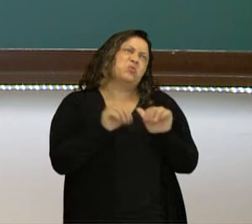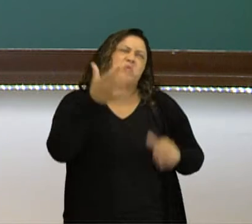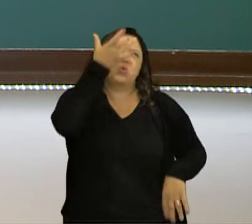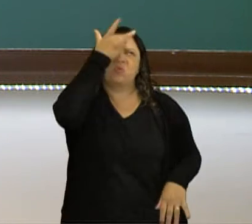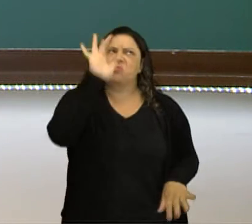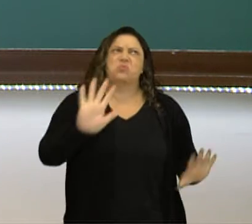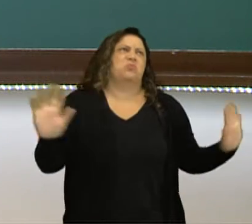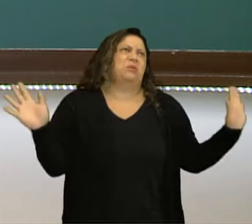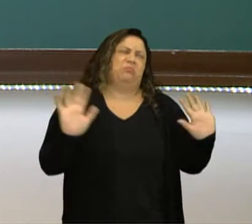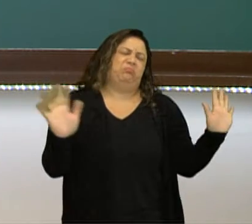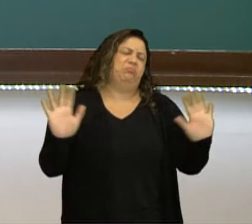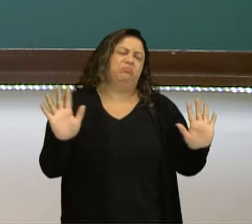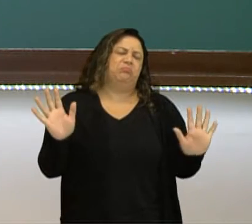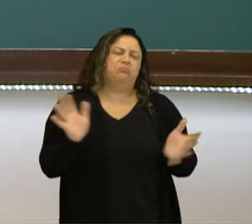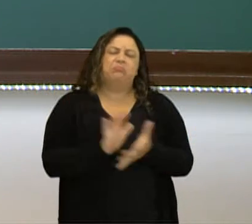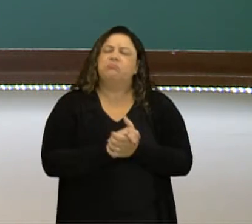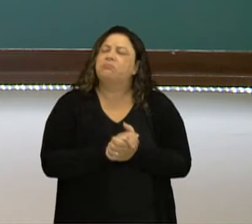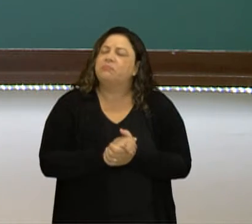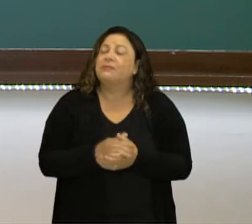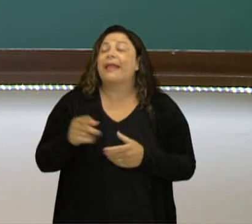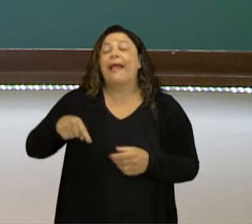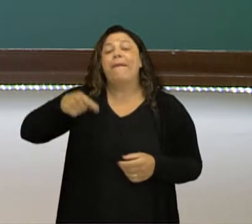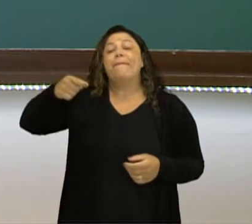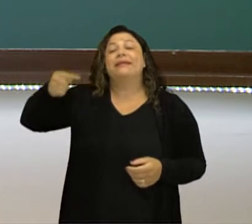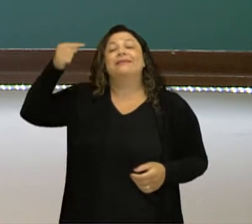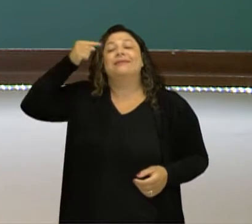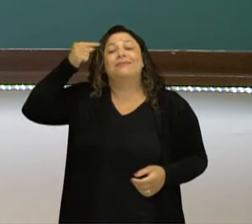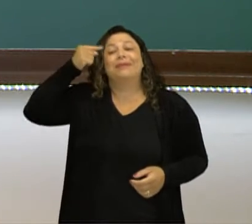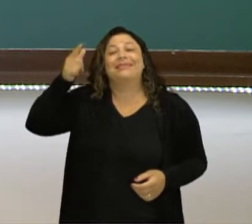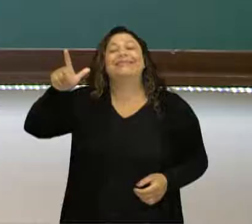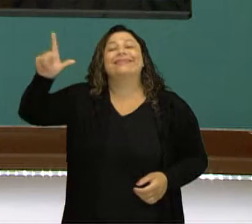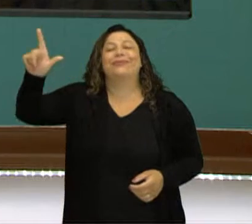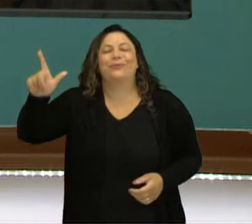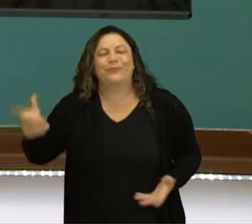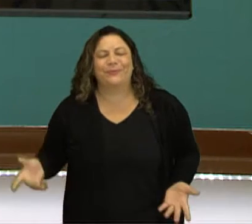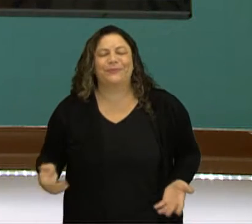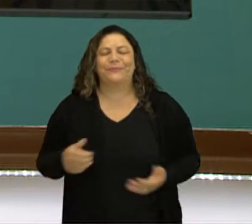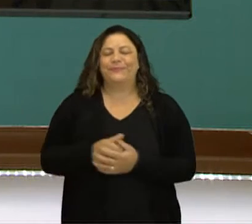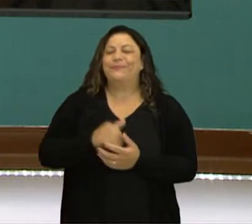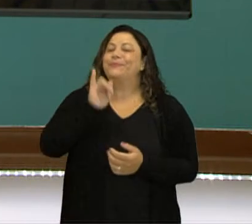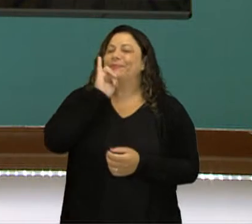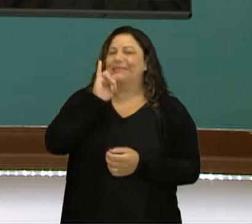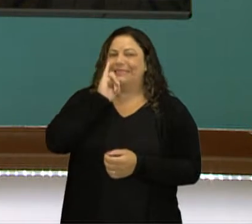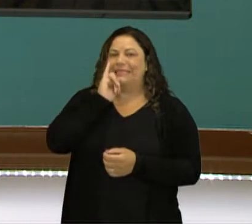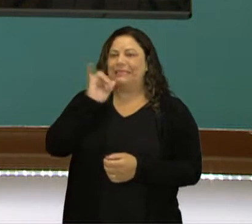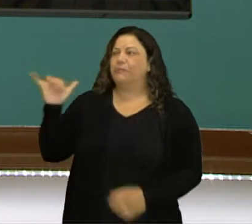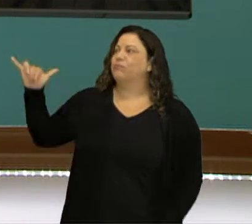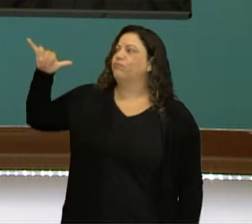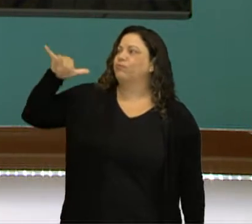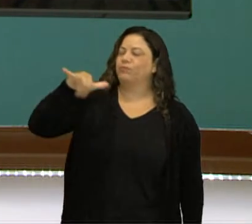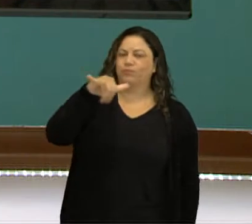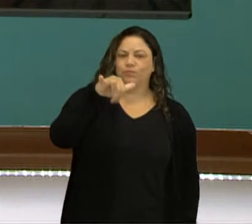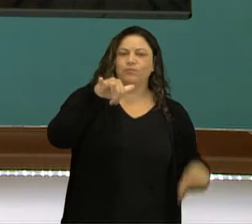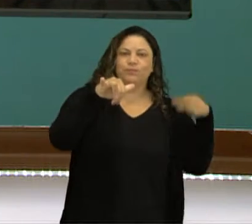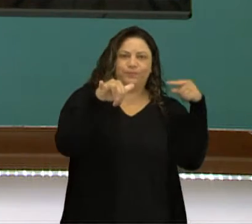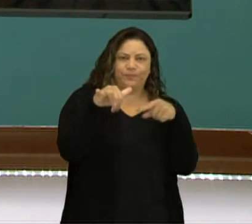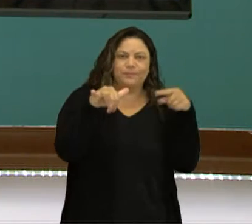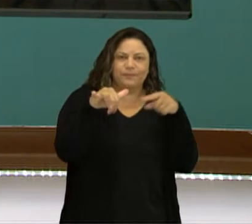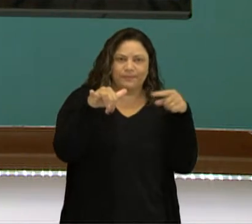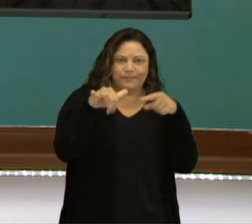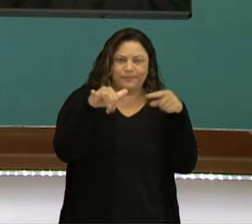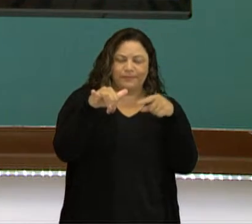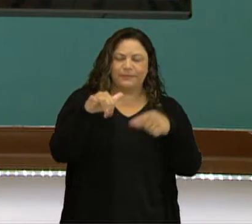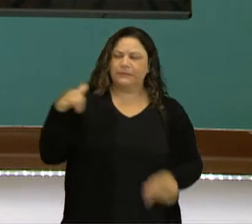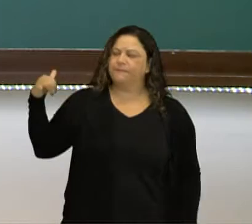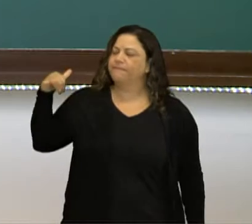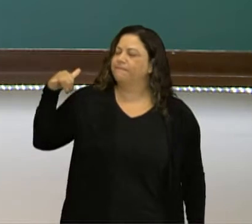É óbvio que sempre vai ter. Não. Pensa uma outra situação. Dentro de um avião. Você está fazendo uma viagem de avião e